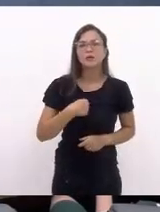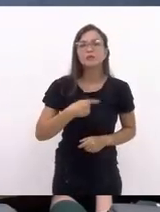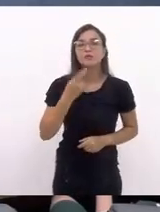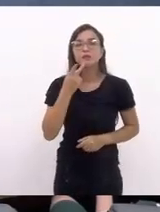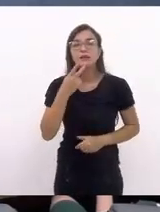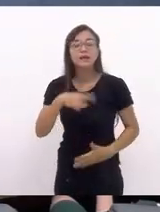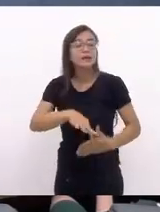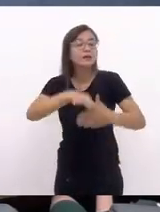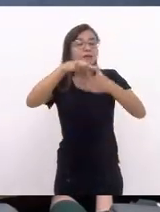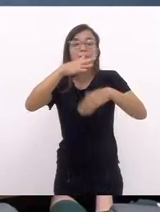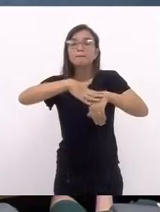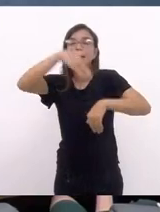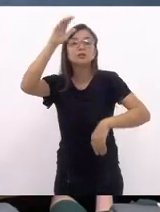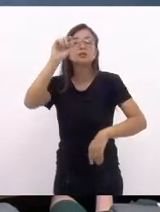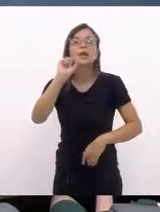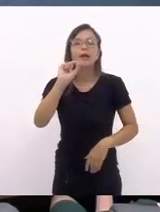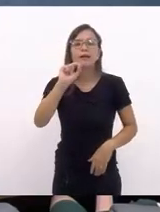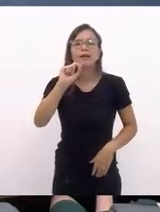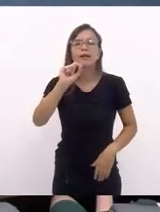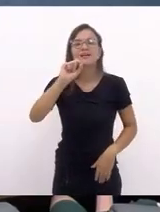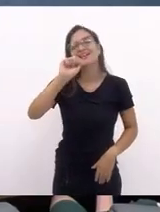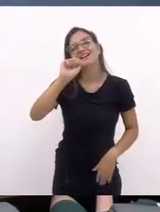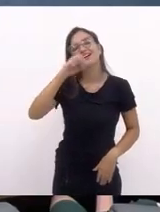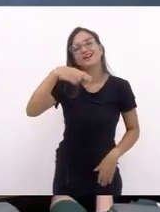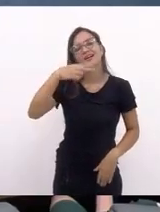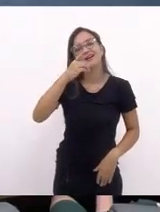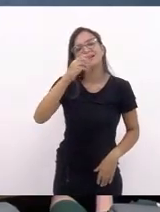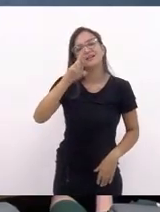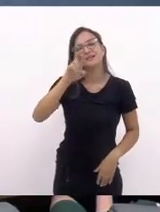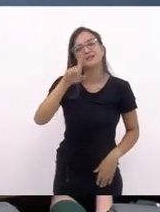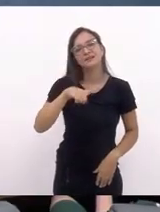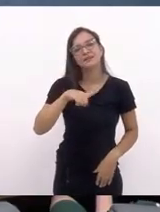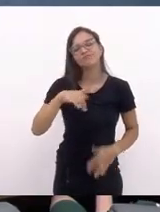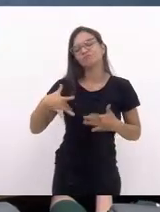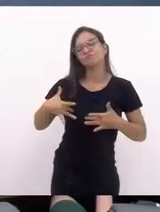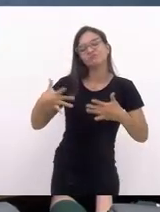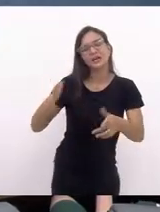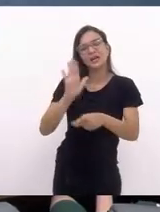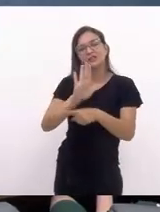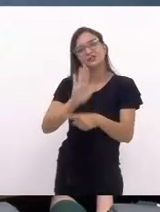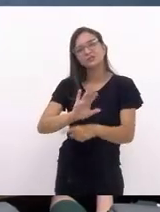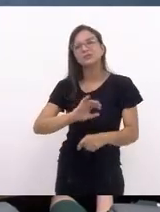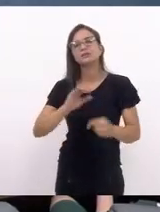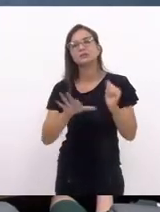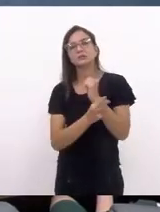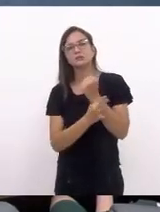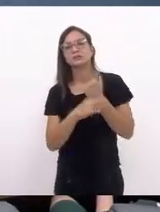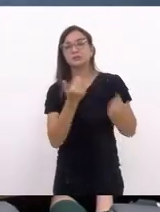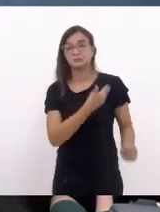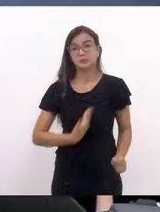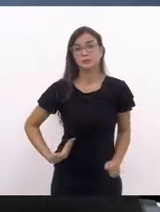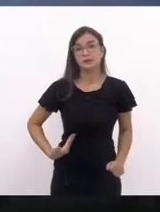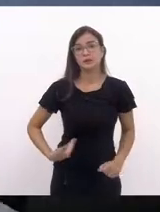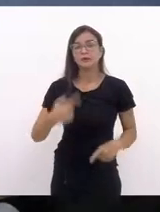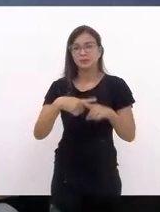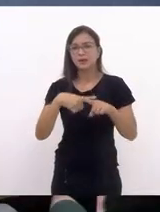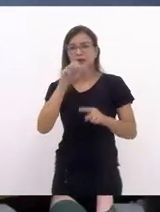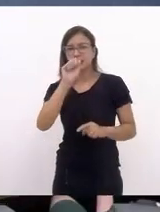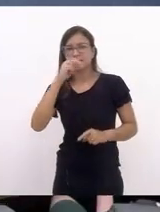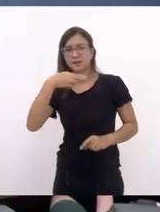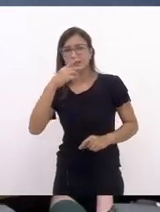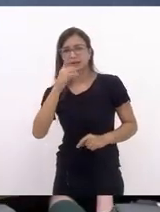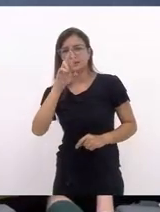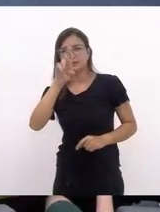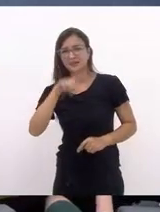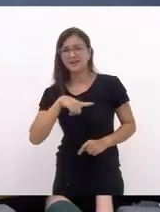líder que é o André Ceciliano para se colocou à disposição da Segurança Pública tão André Ceciliano hoje diferente porque entendeu que atrás dos